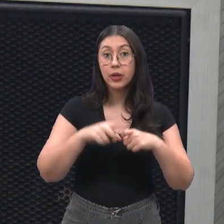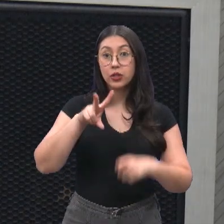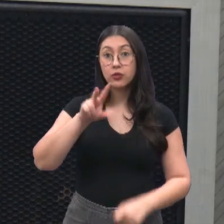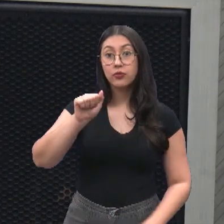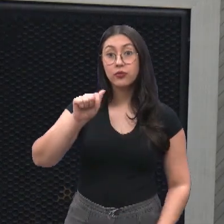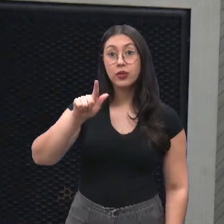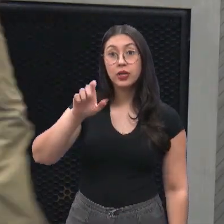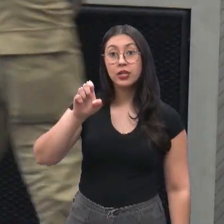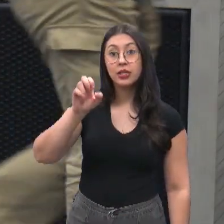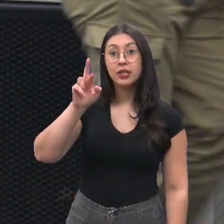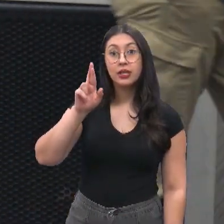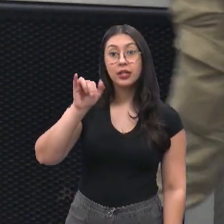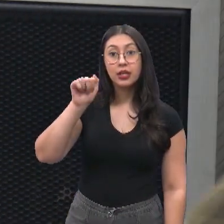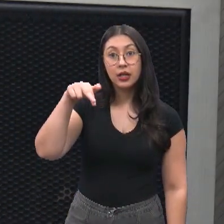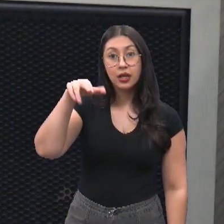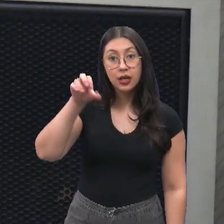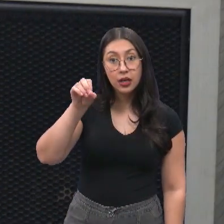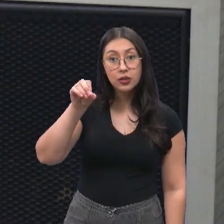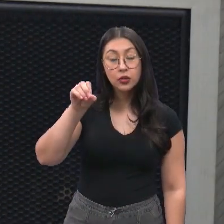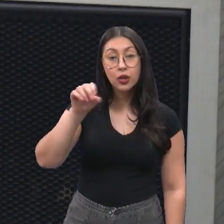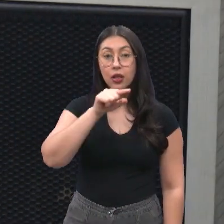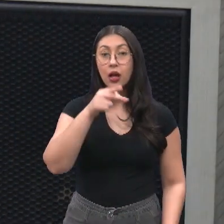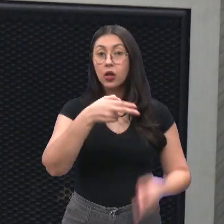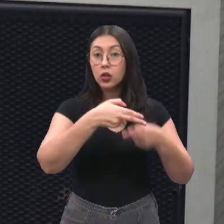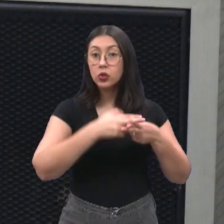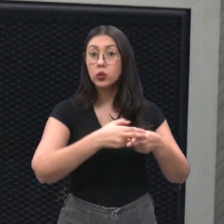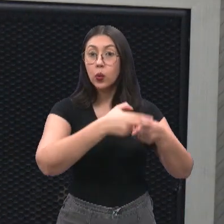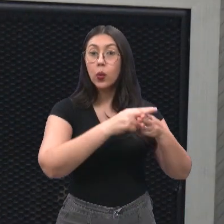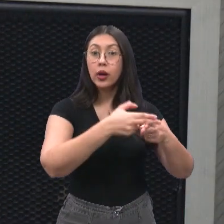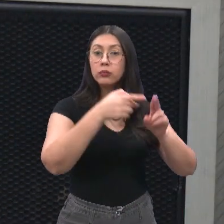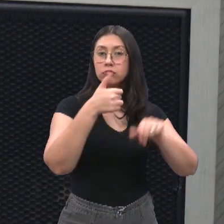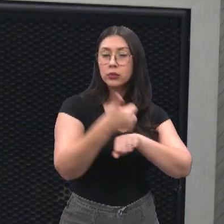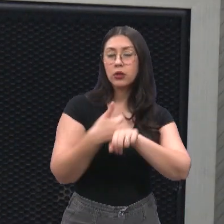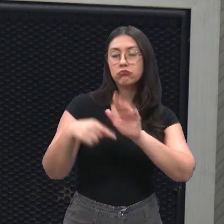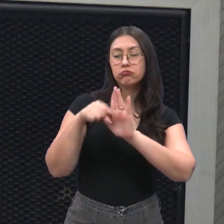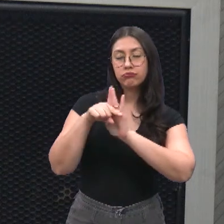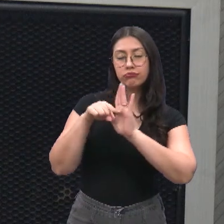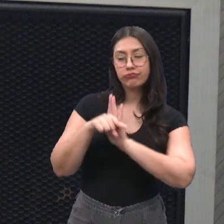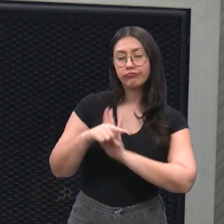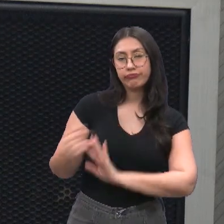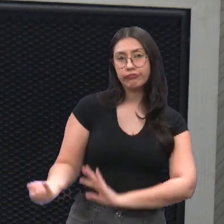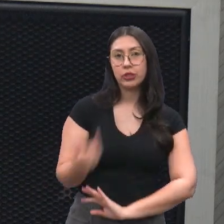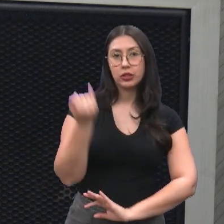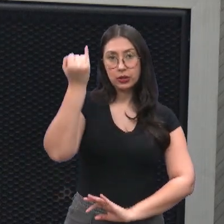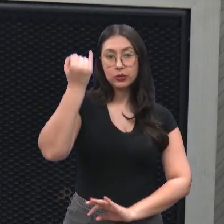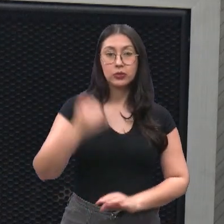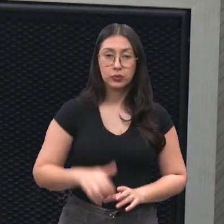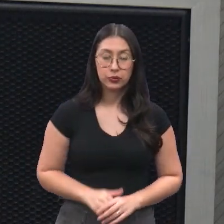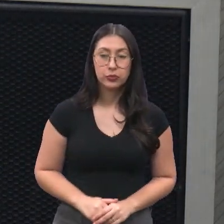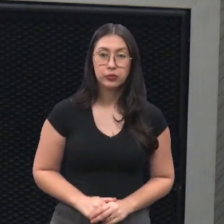Dalton Valeriano, do INPE, um grande pesquisador de censuramento remoto do INPE.